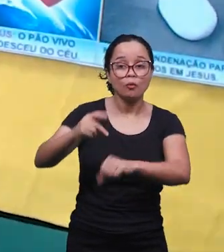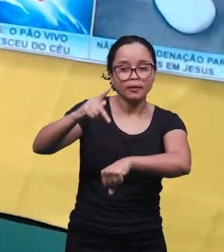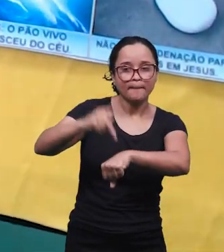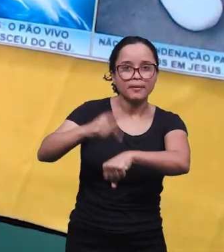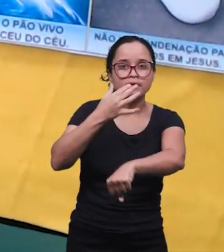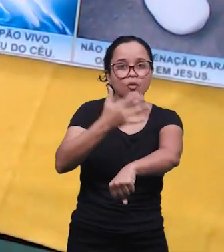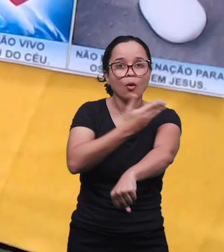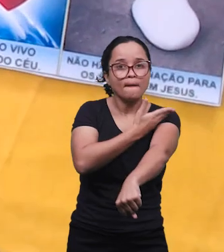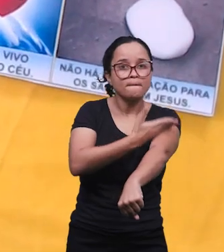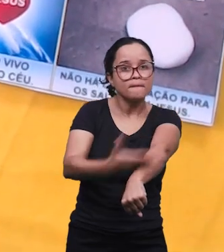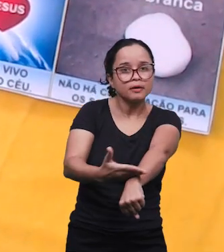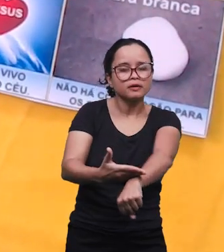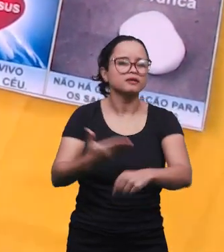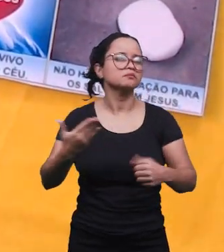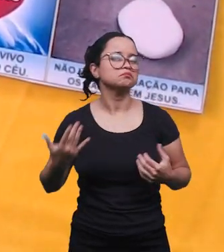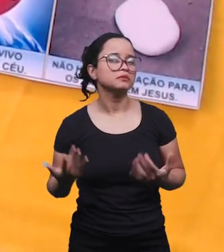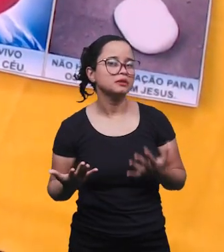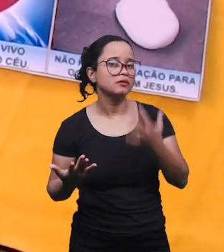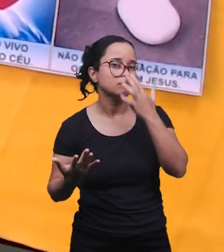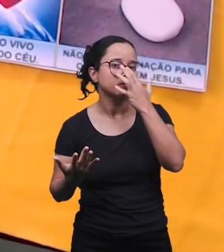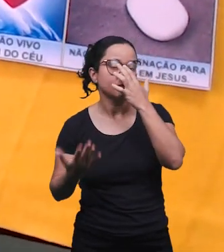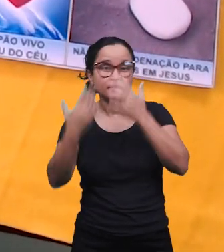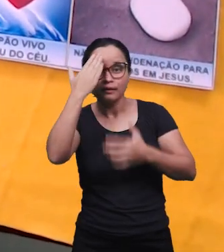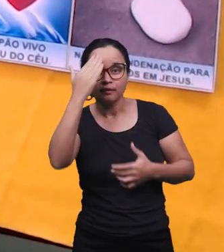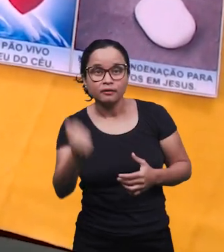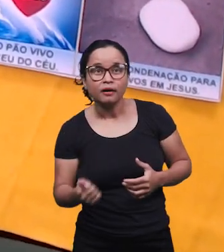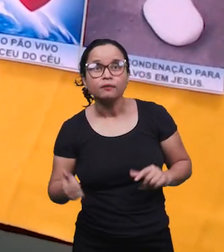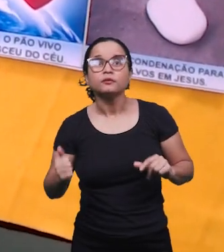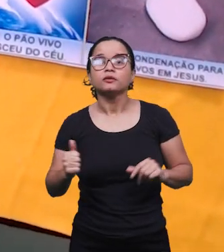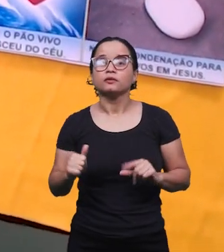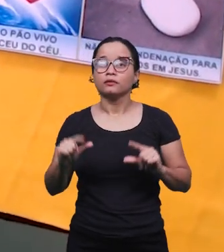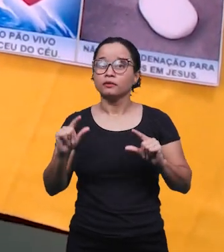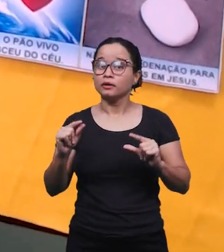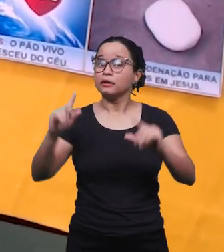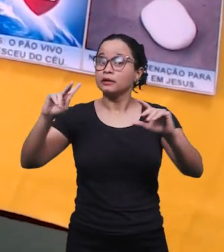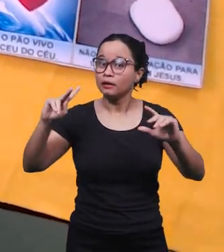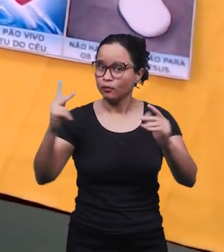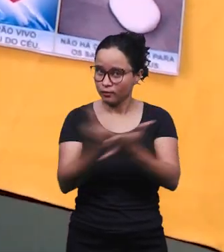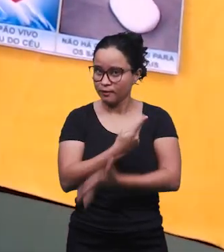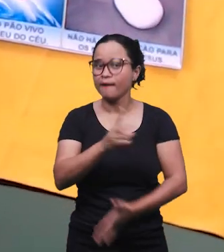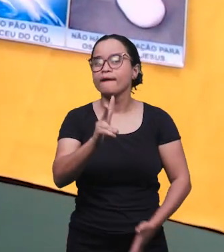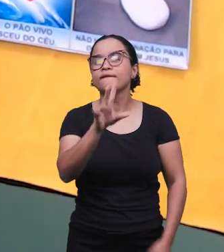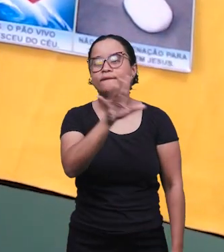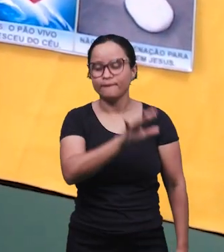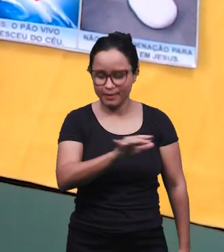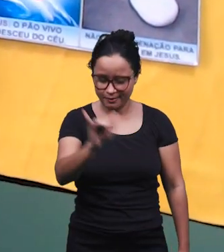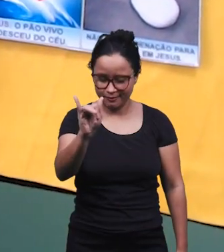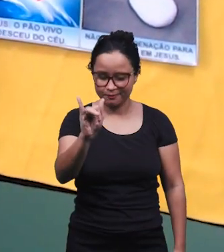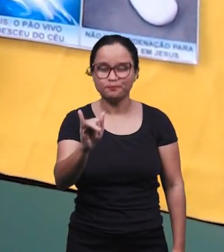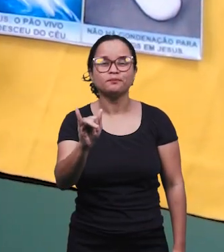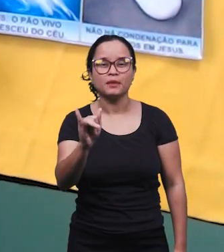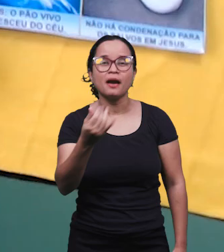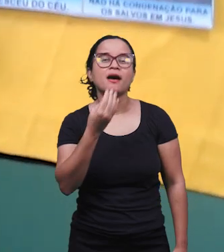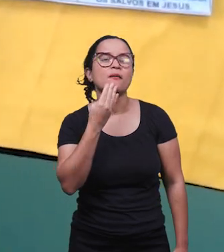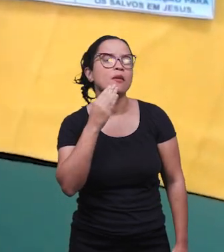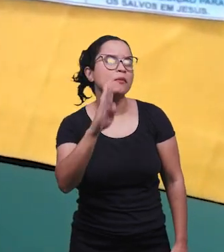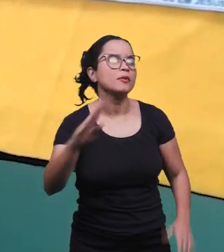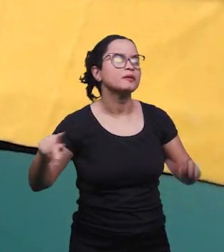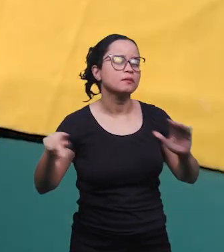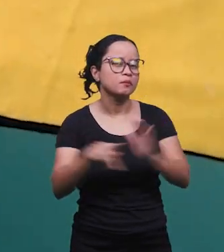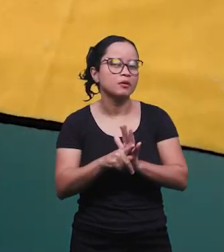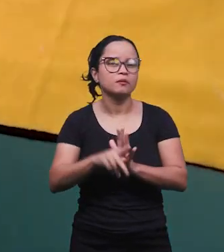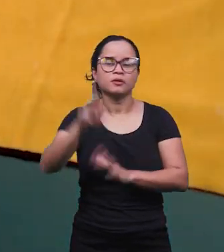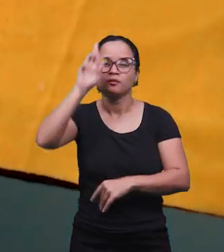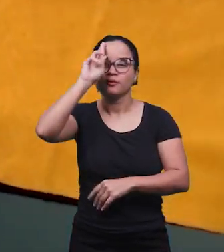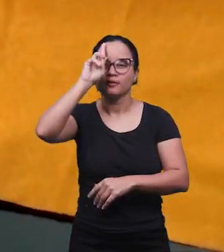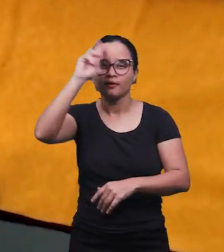uma pedra branca. E sabe que isso irá acontecer. É uma